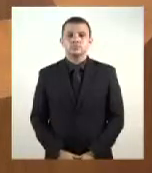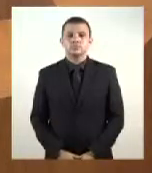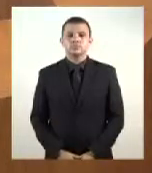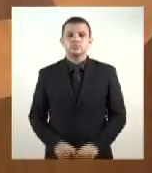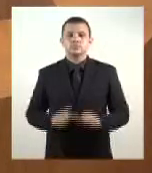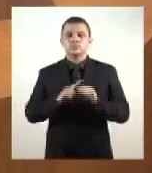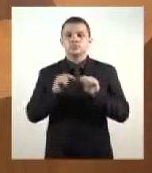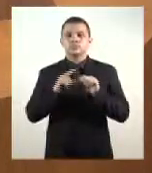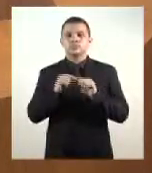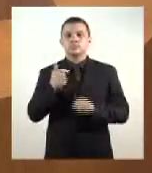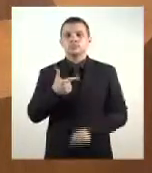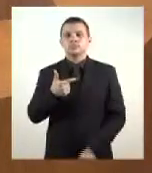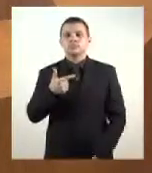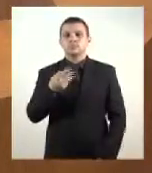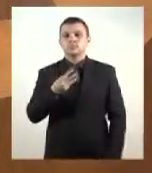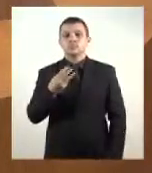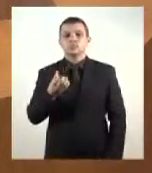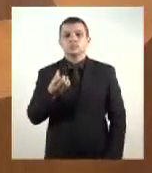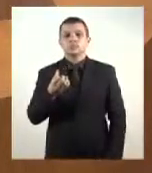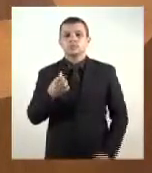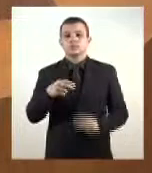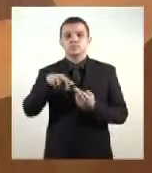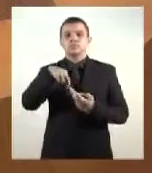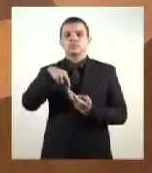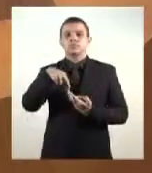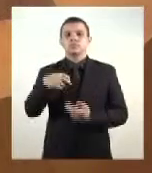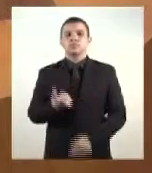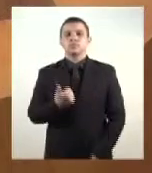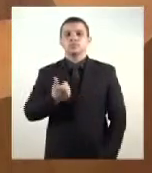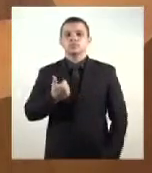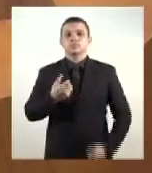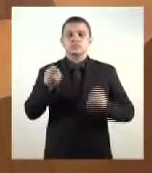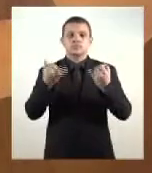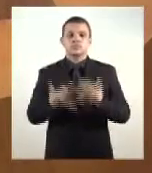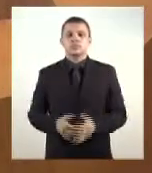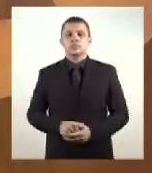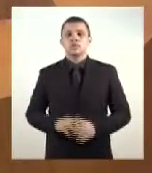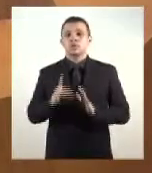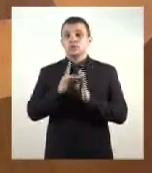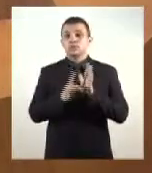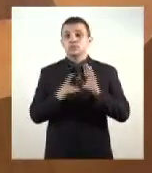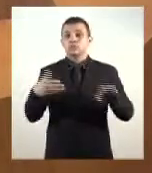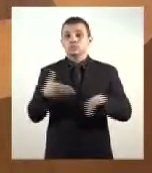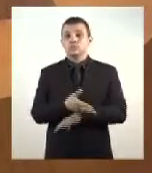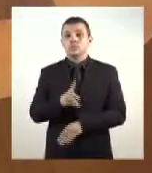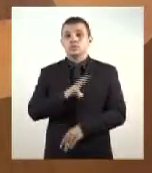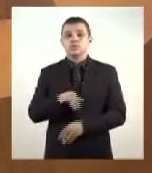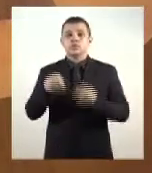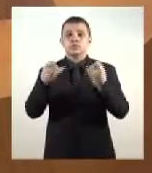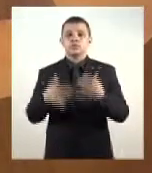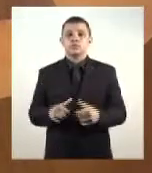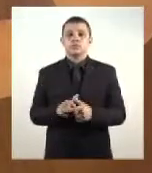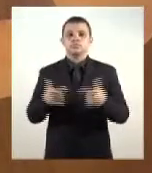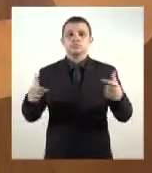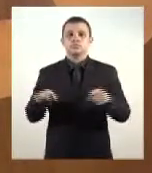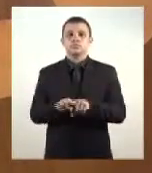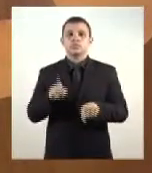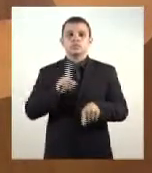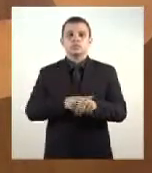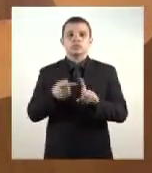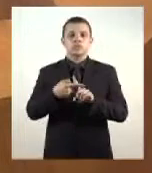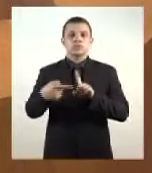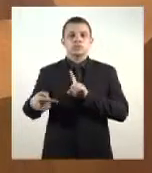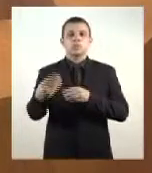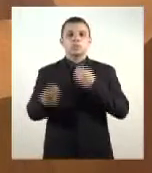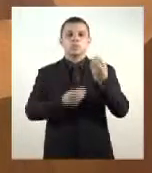artigo 36, parágrafo 1º. O decreto de intervenção que especificará a amplitude, o prazo e as condições de